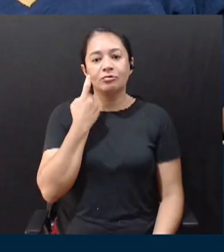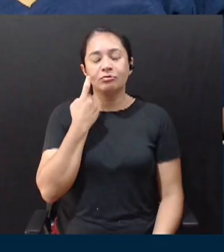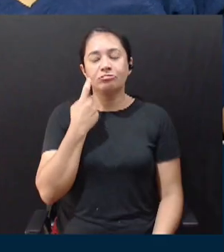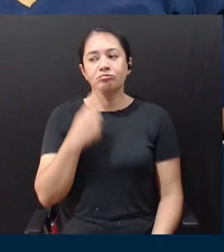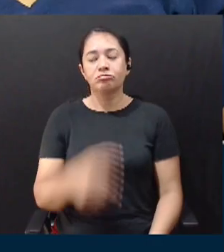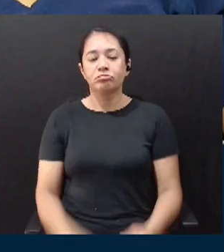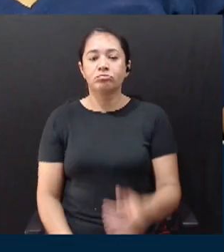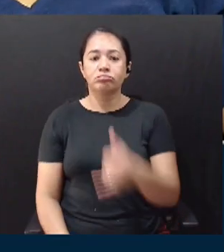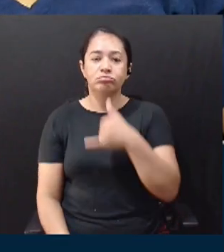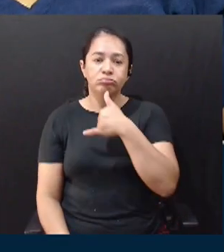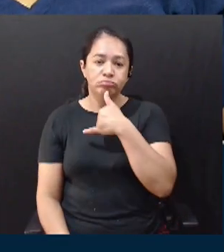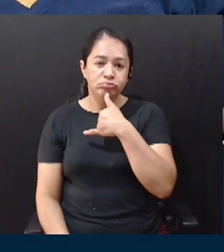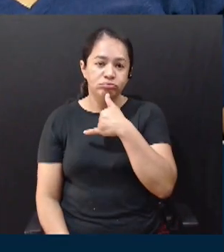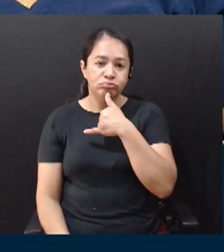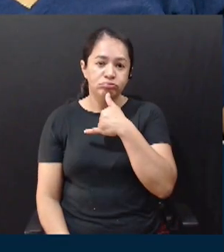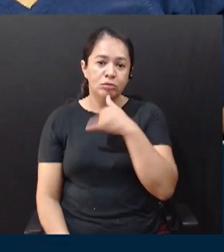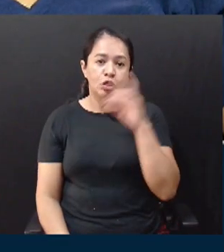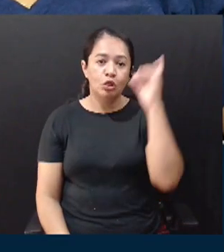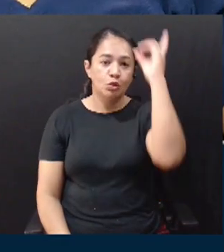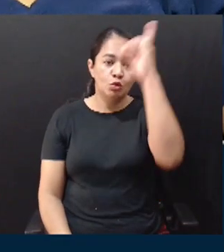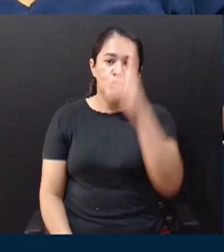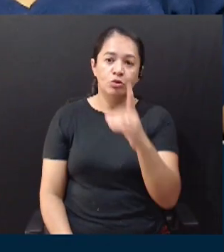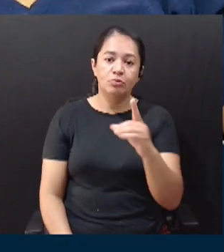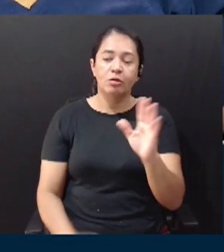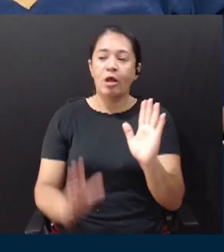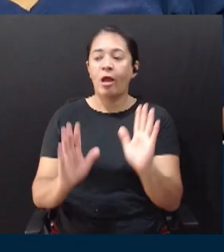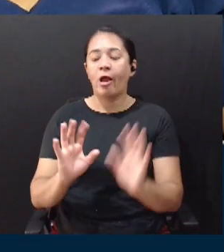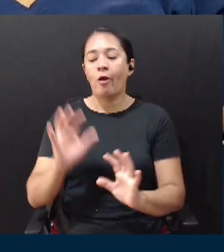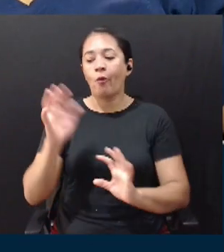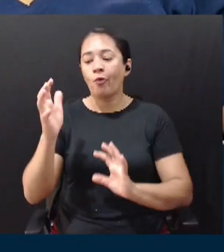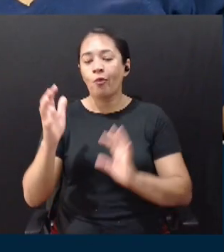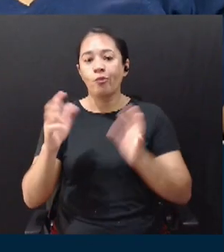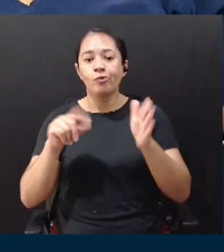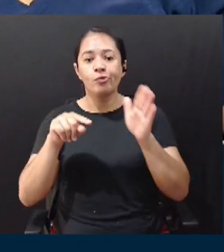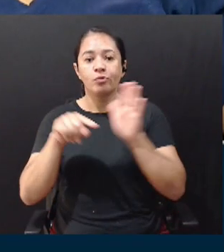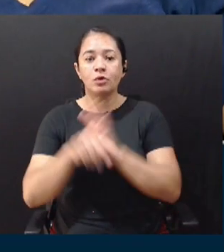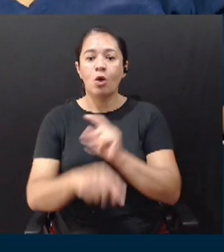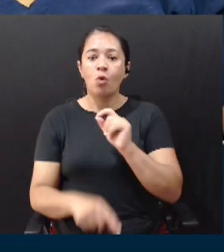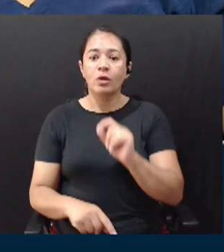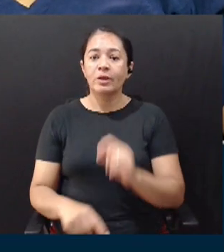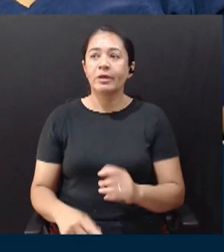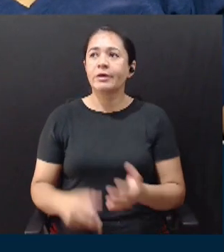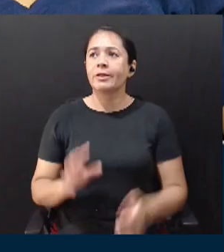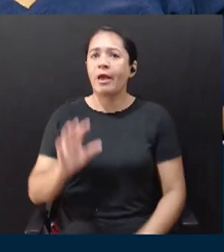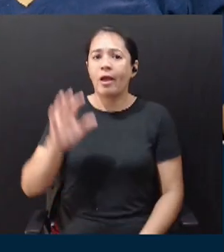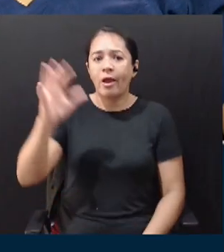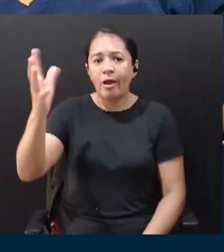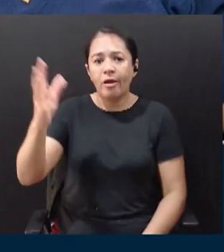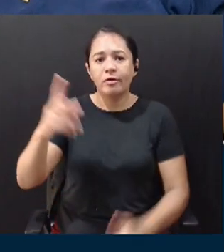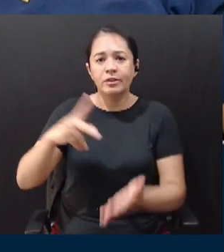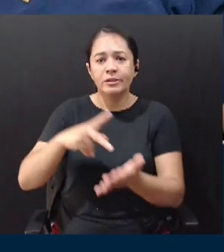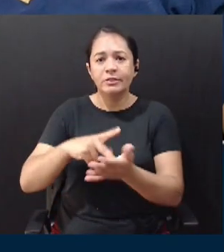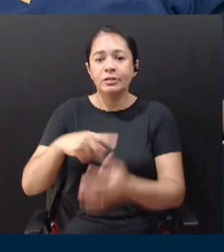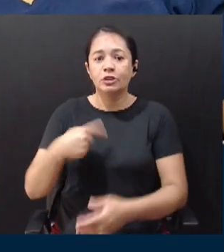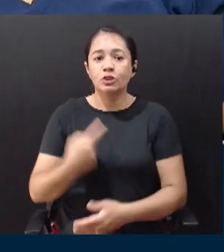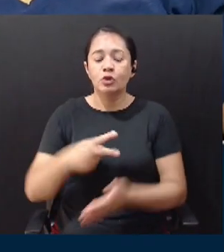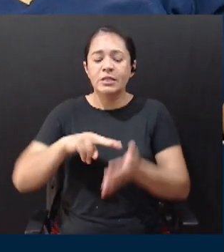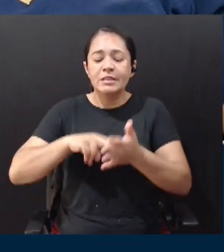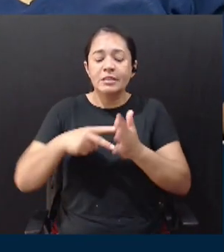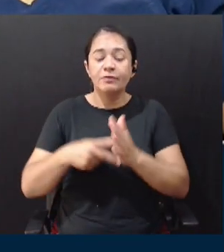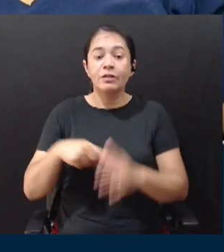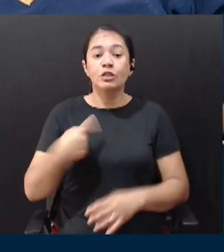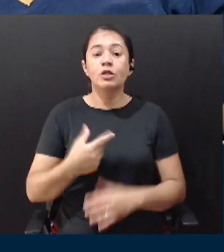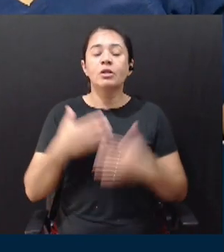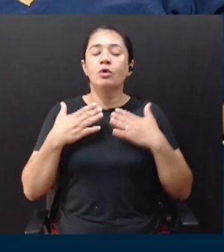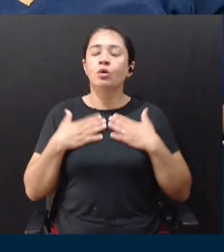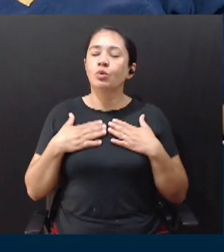esse questionamento, não é, Dani? O que que seria realmente a gente descansar? Igual, sexta-feira à noite eu